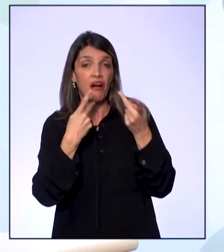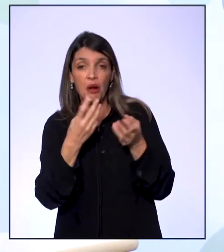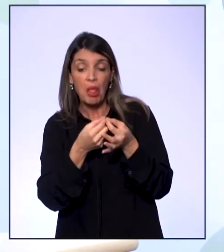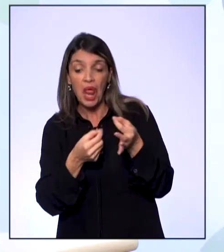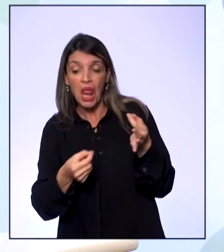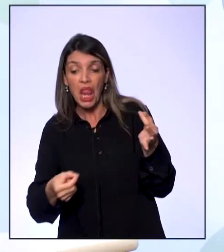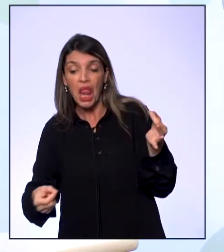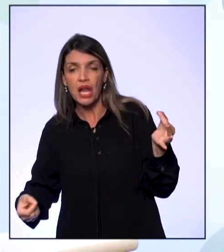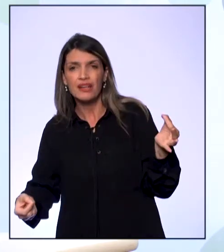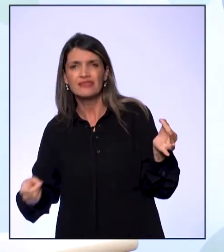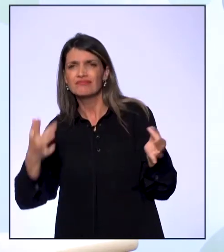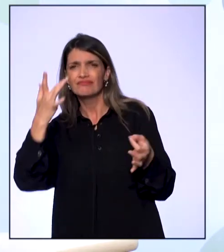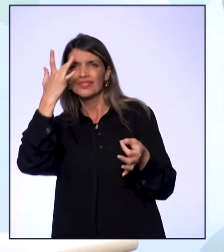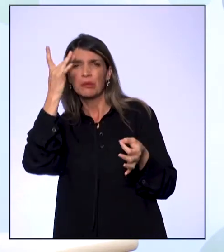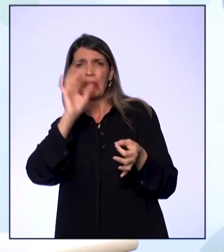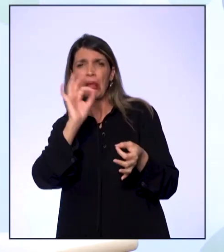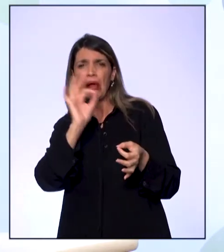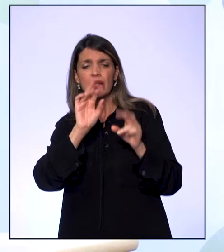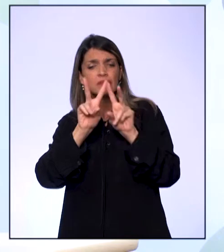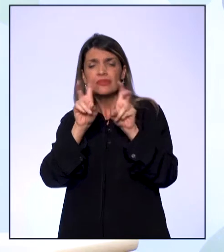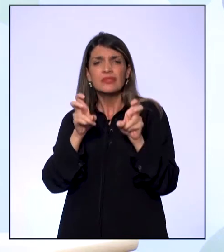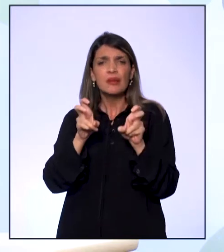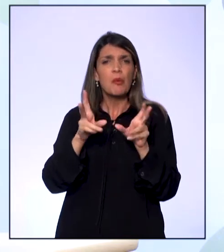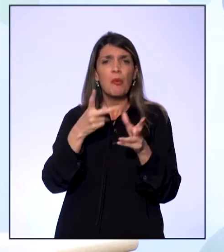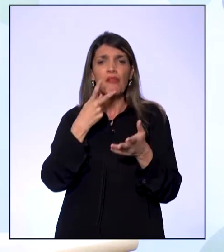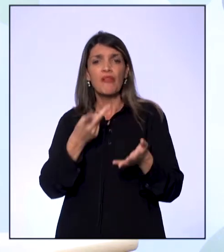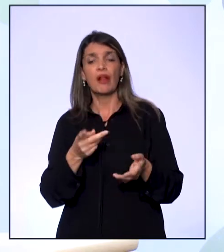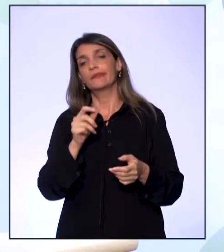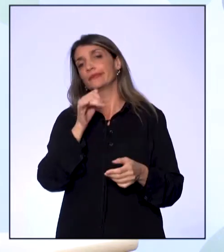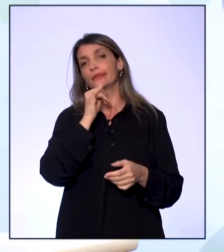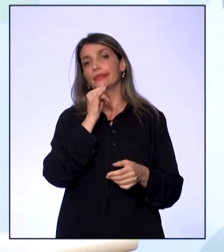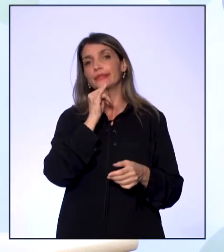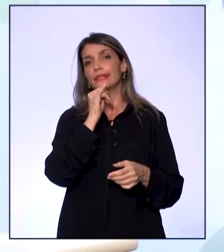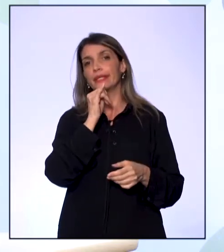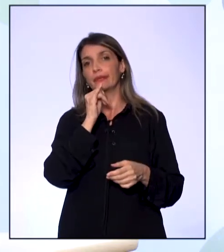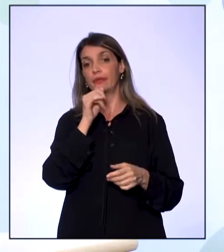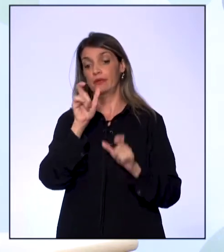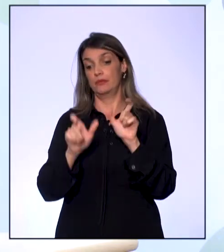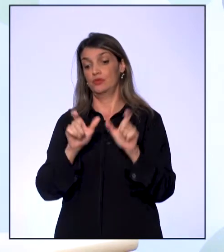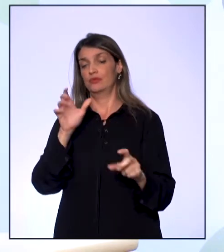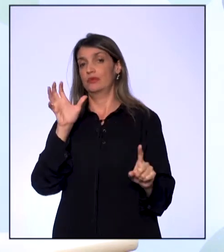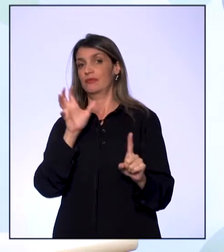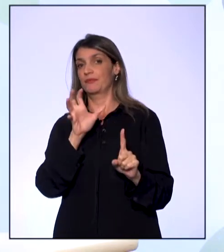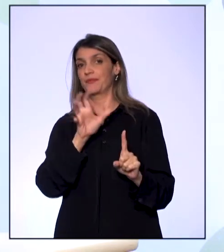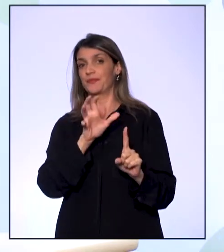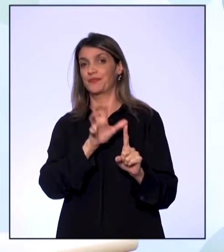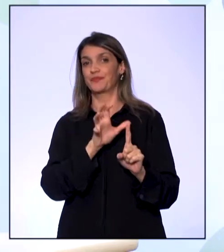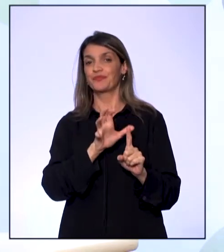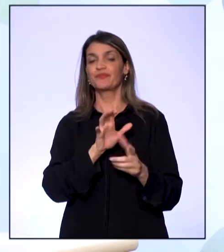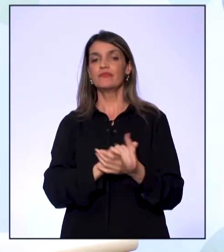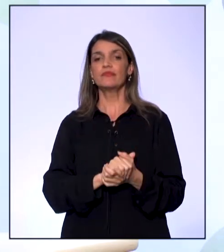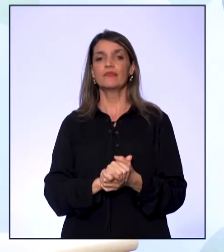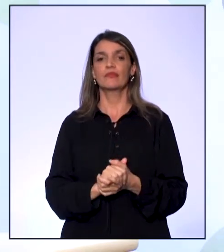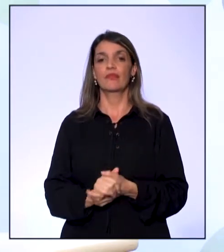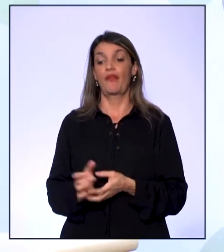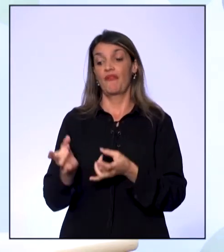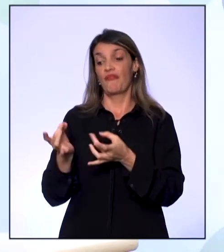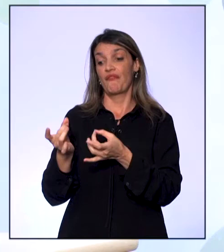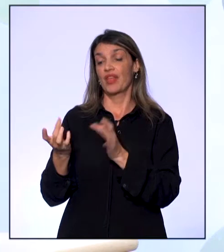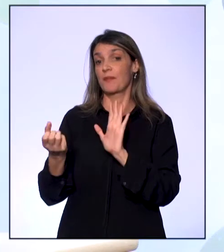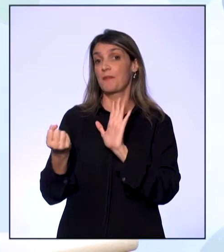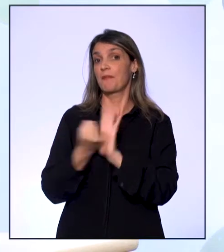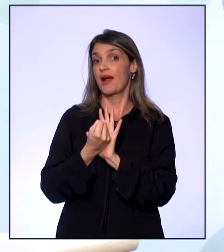necessariamente conhecer muito sobre aquele assunto. A gente tem, por exemplo, dos influencers, que bem mais que vender uma marca de um